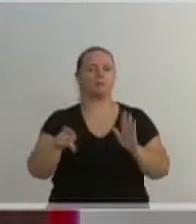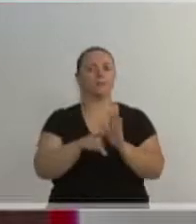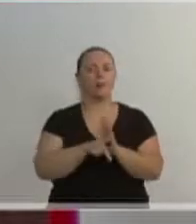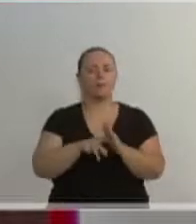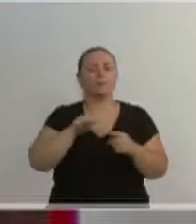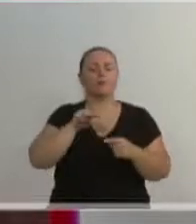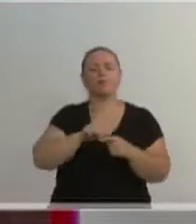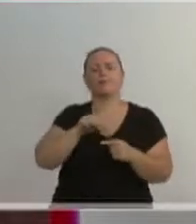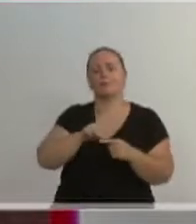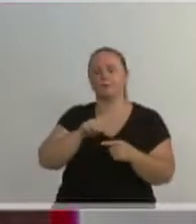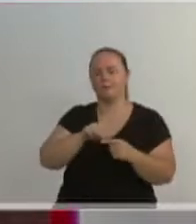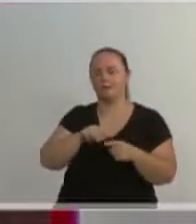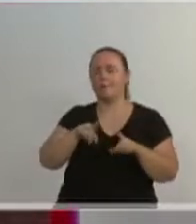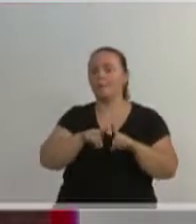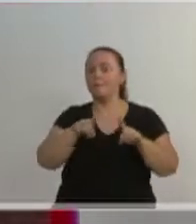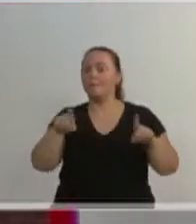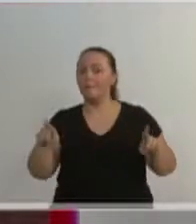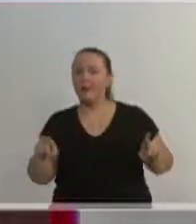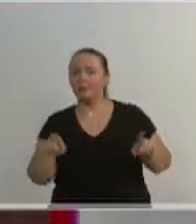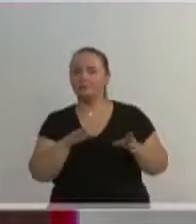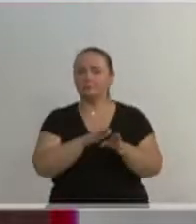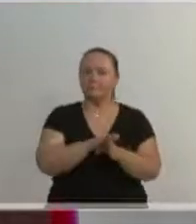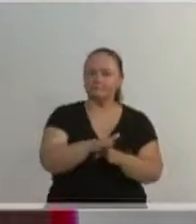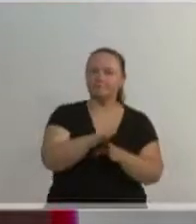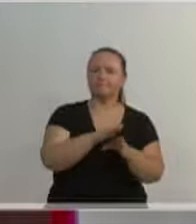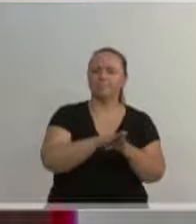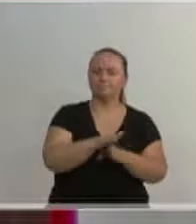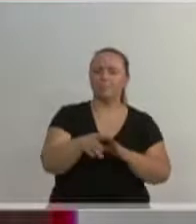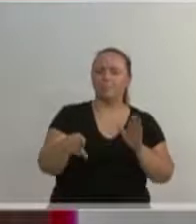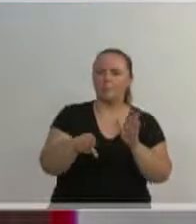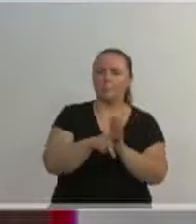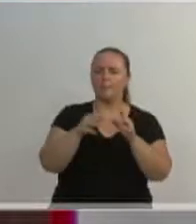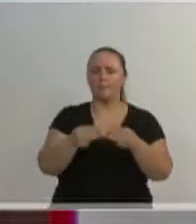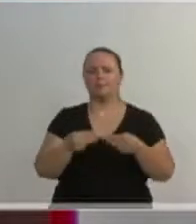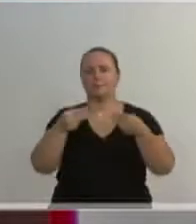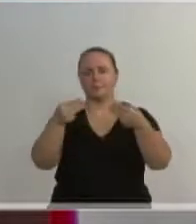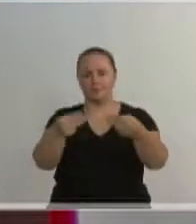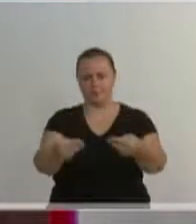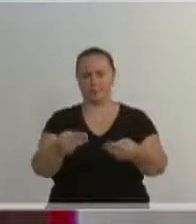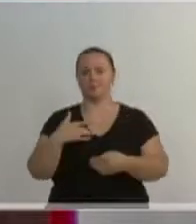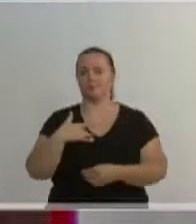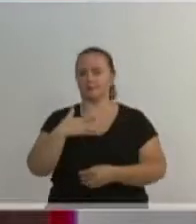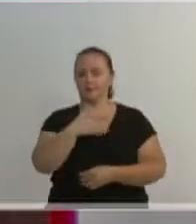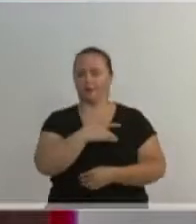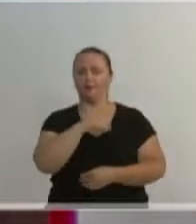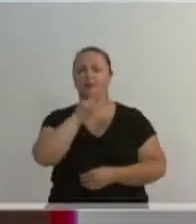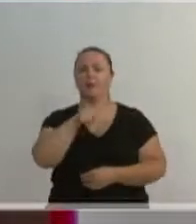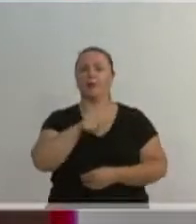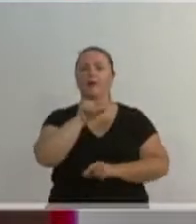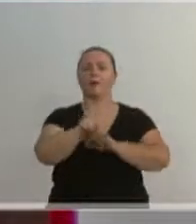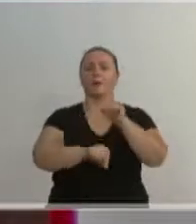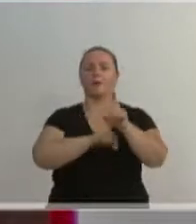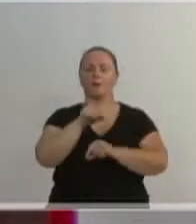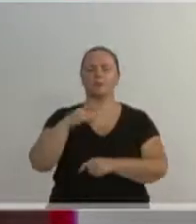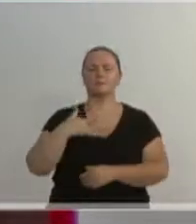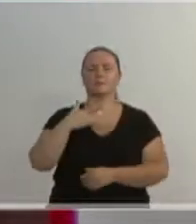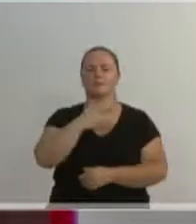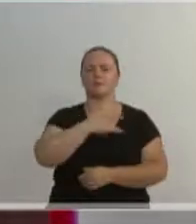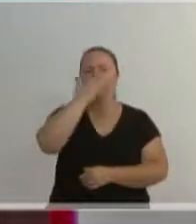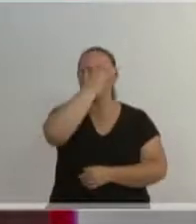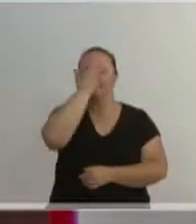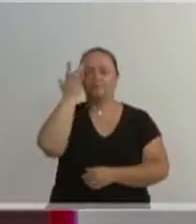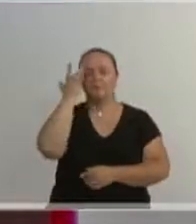município mas ela vem como orientação do próprio ministério que é a questão da saúde do trabalhador